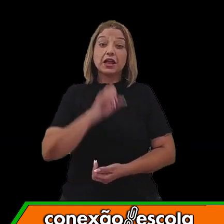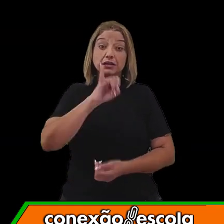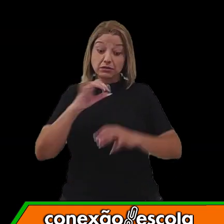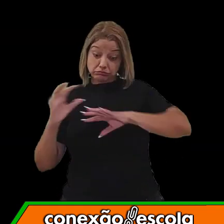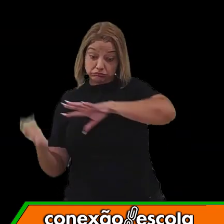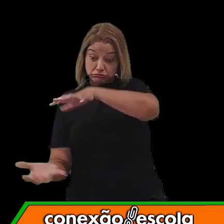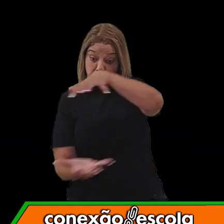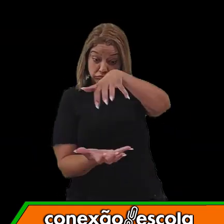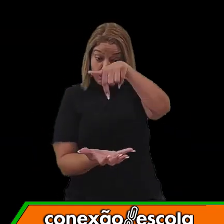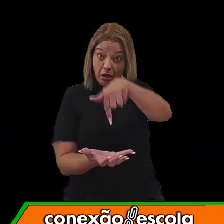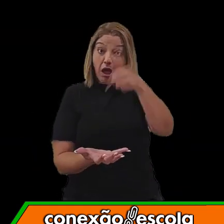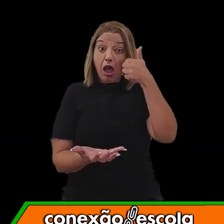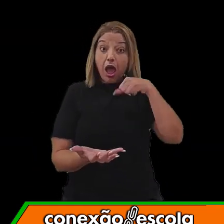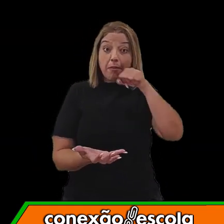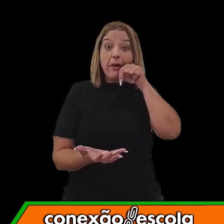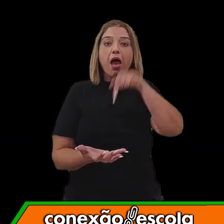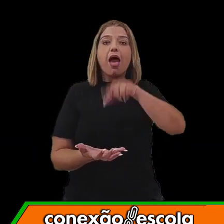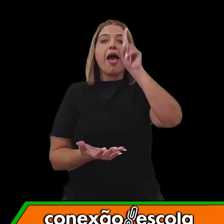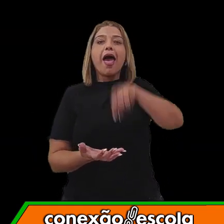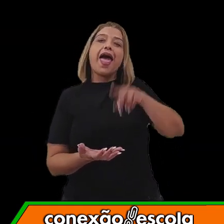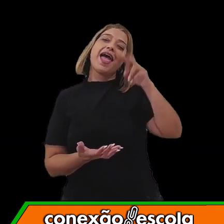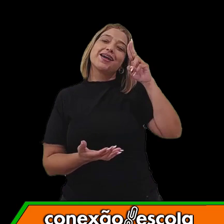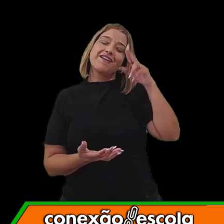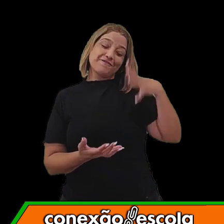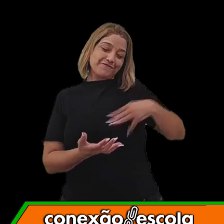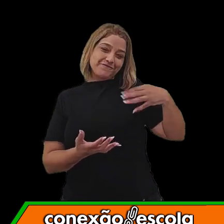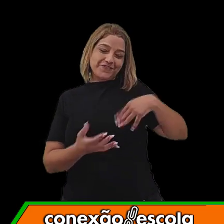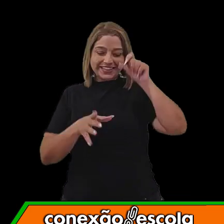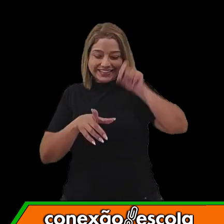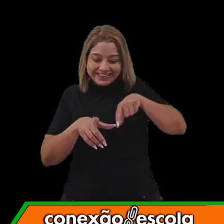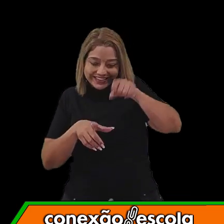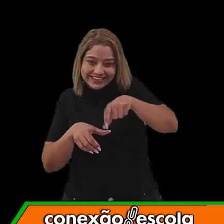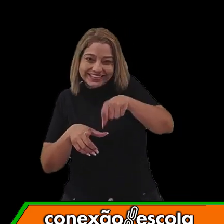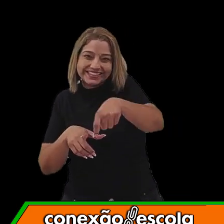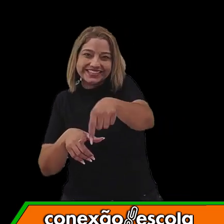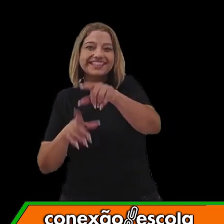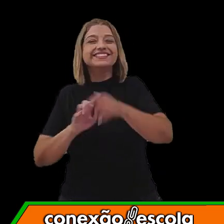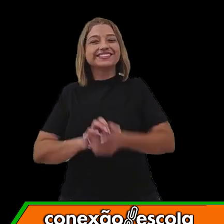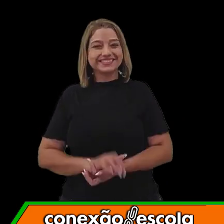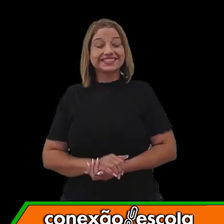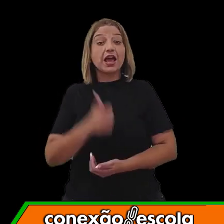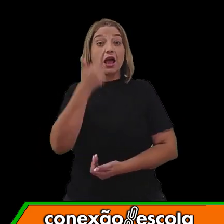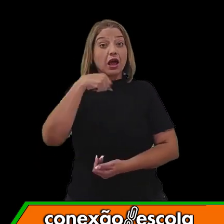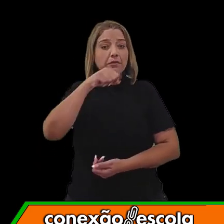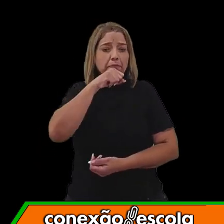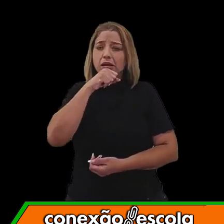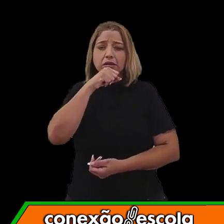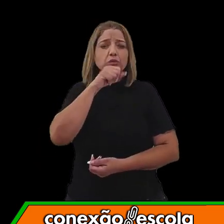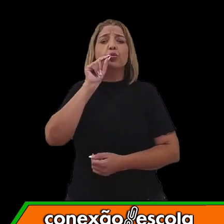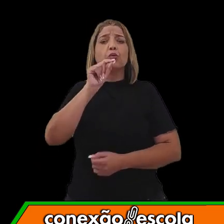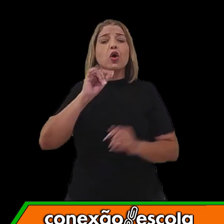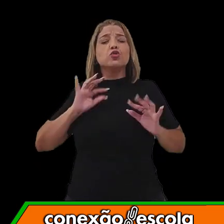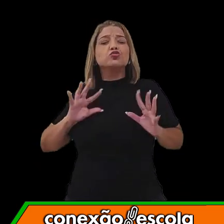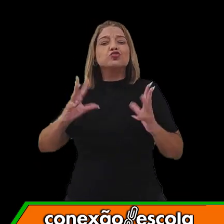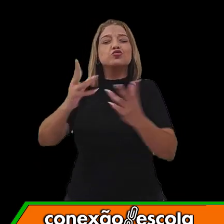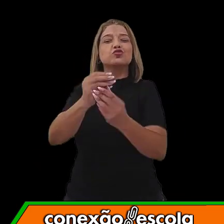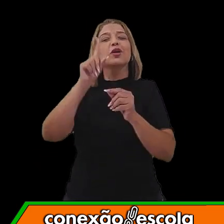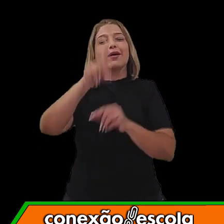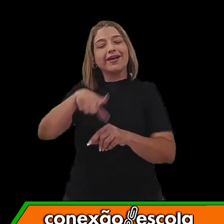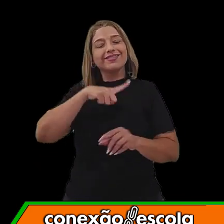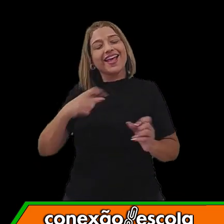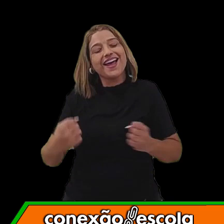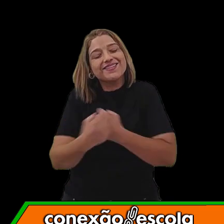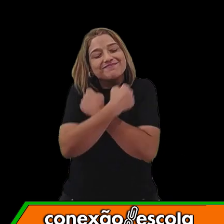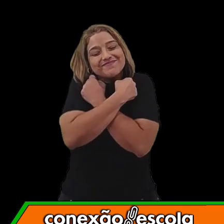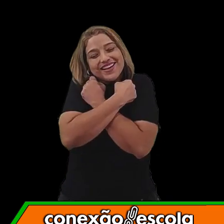Ia ser mãe da semente. Mãe é tudo Mãe é tudo que nos